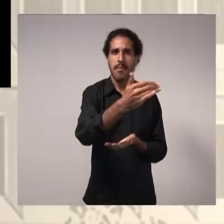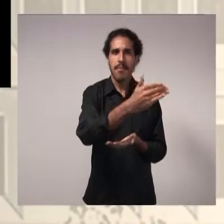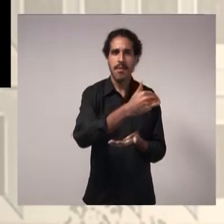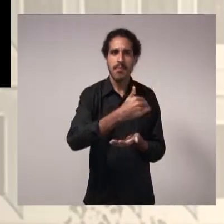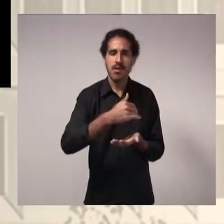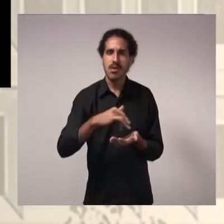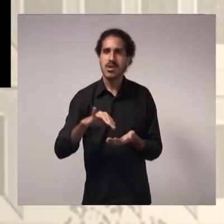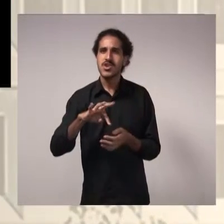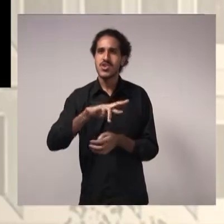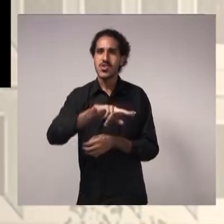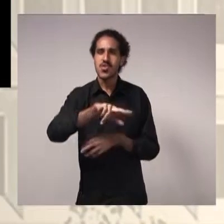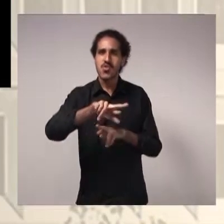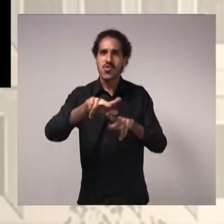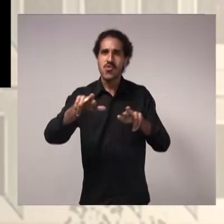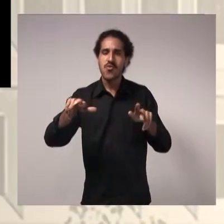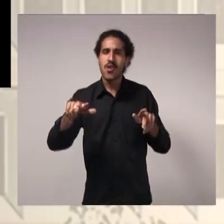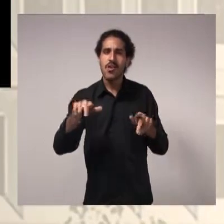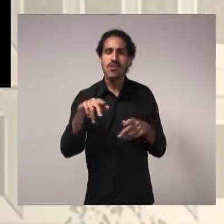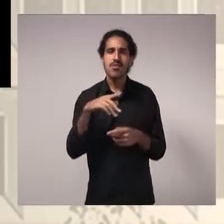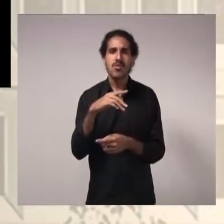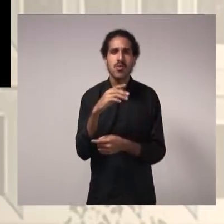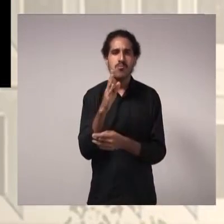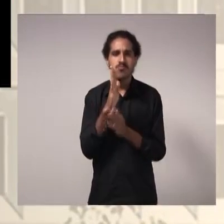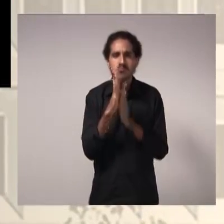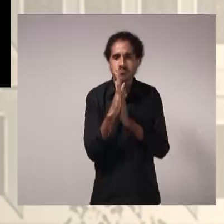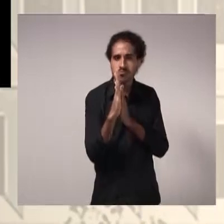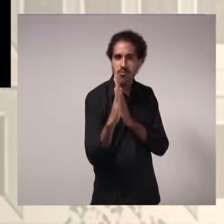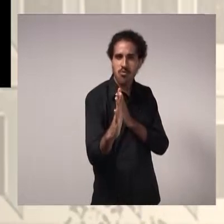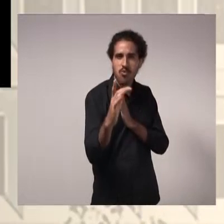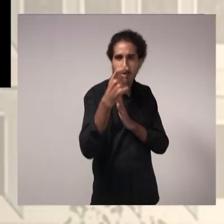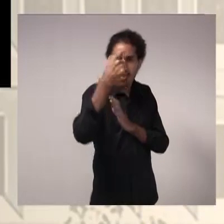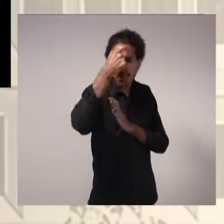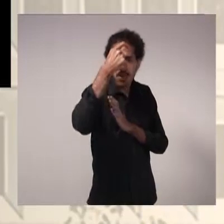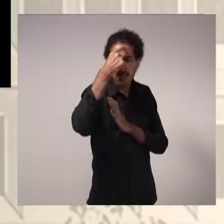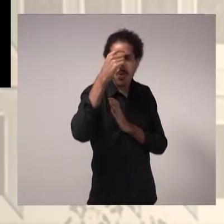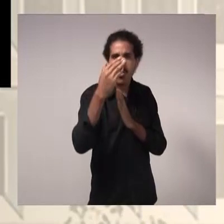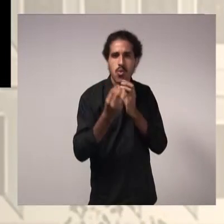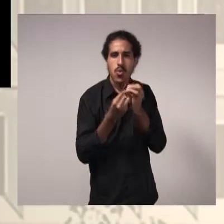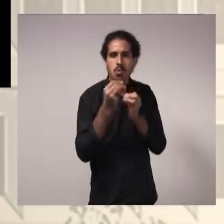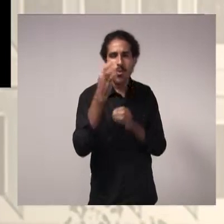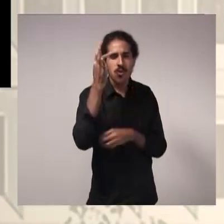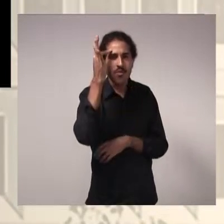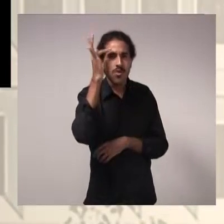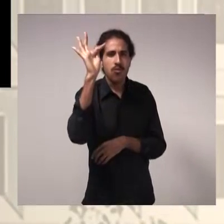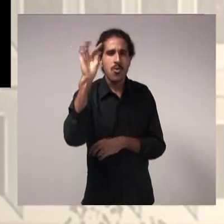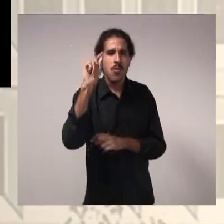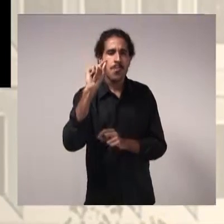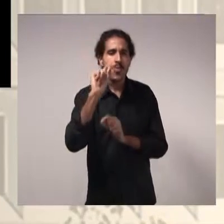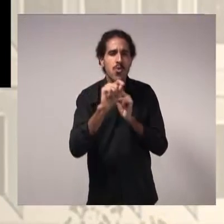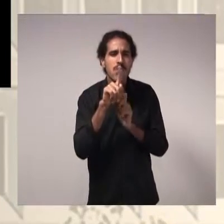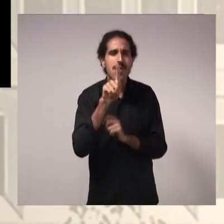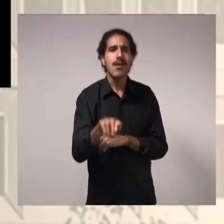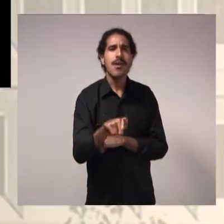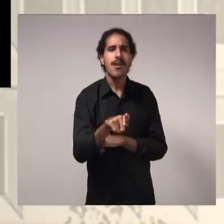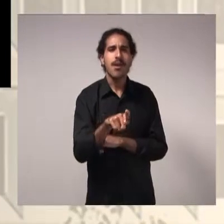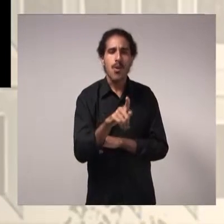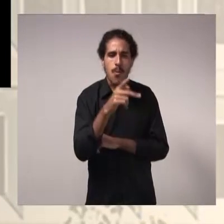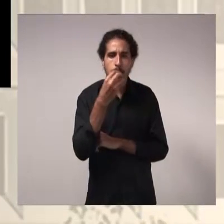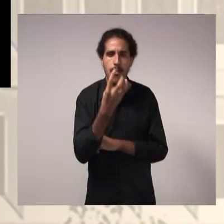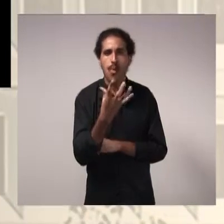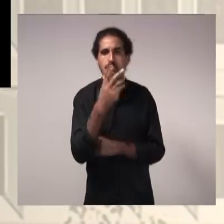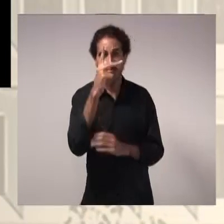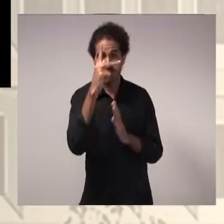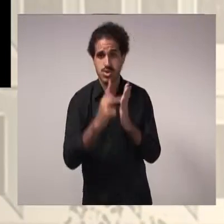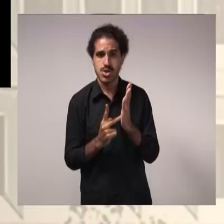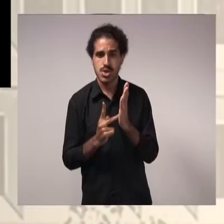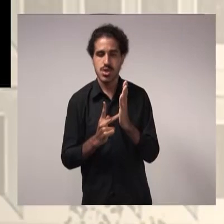menos uma linha de raciocínio dessa filosofia do que é um bom projeto